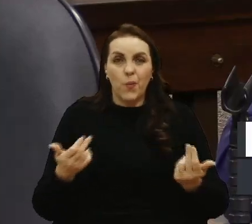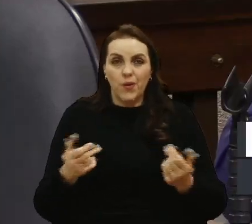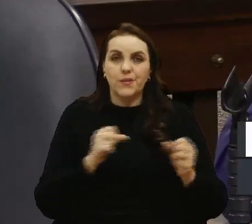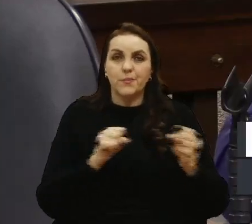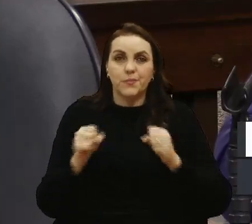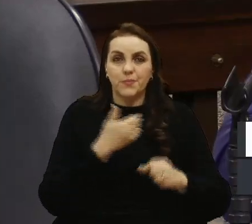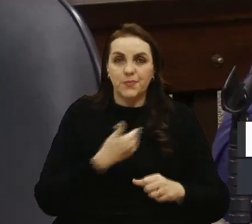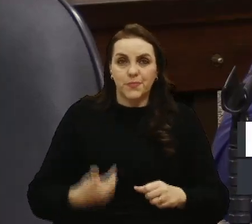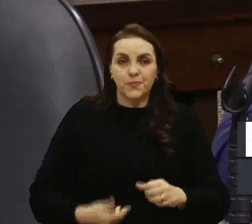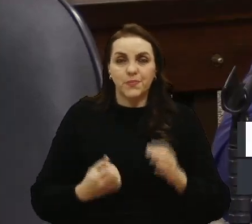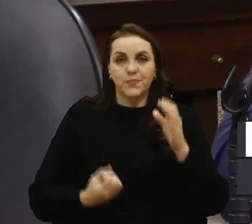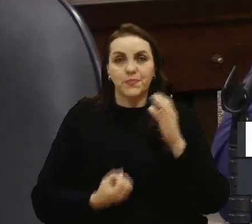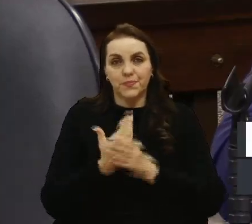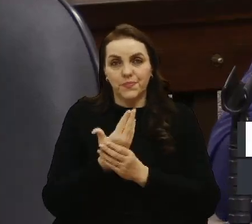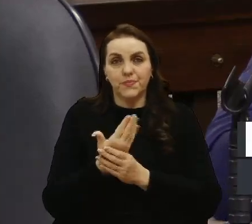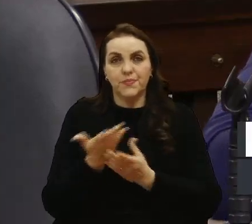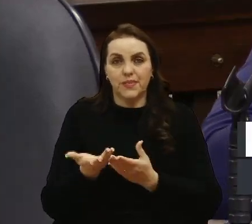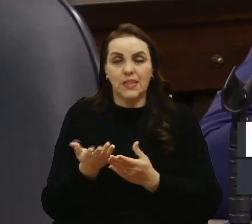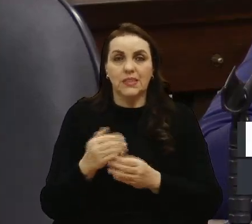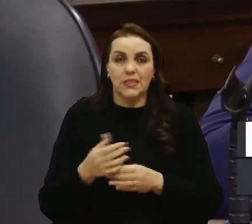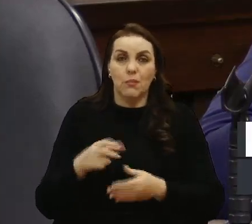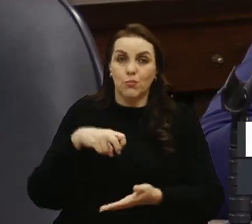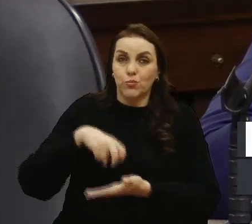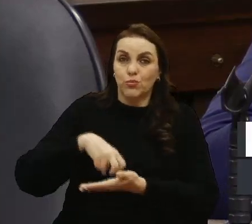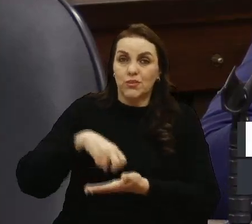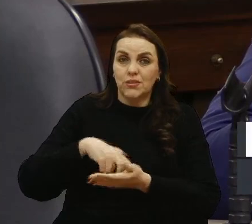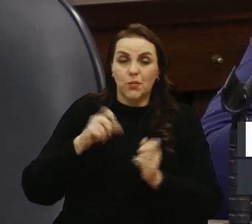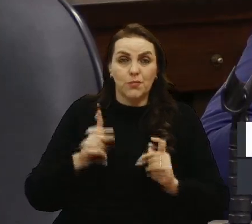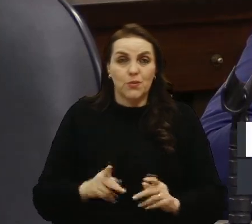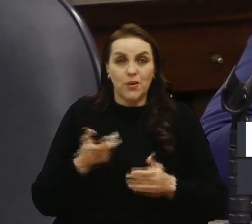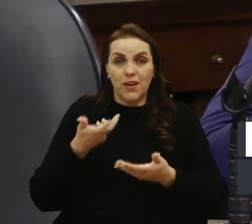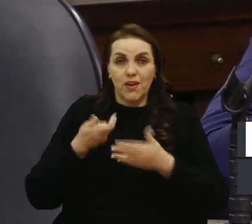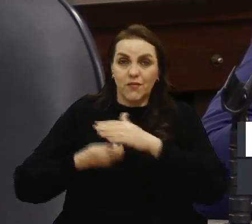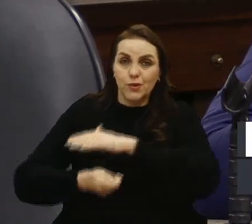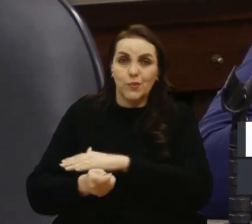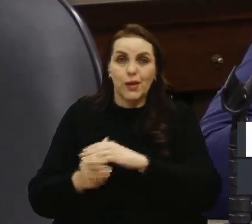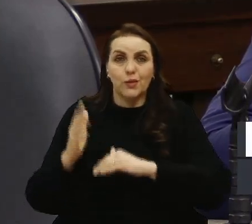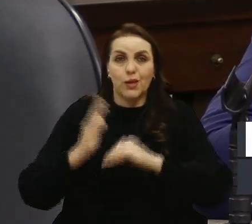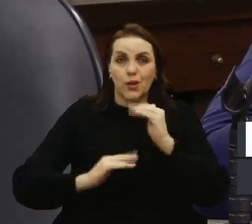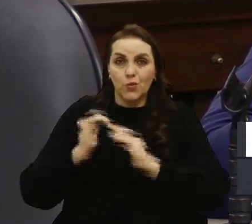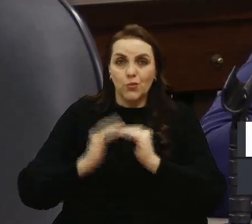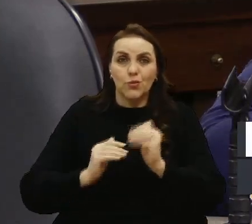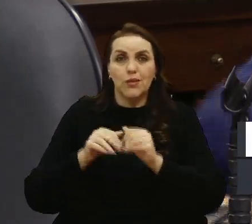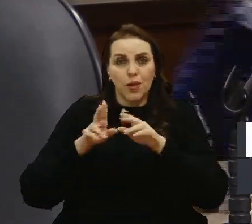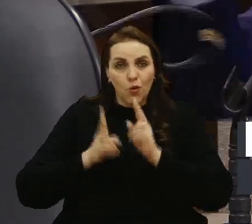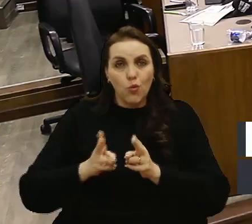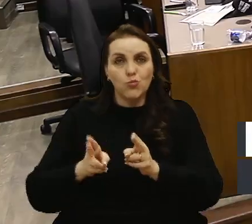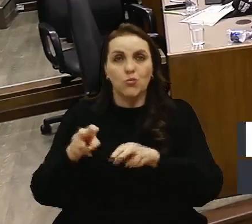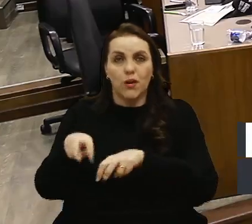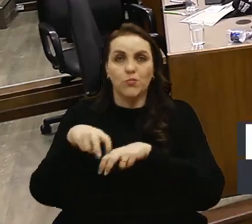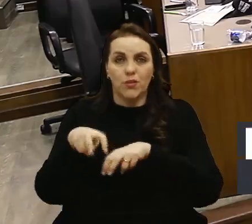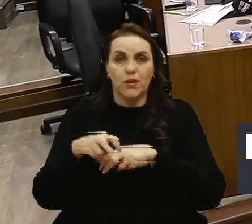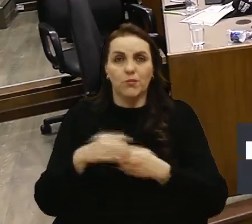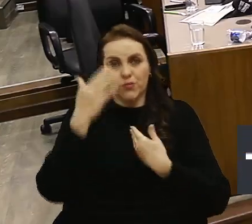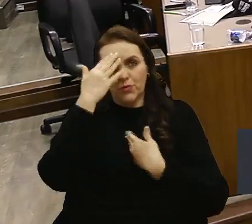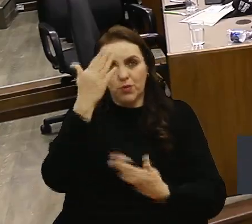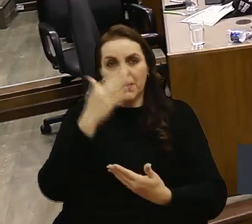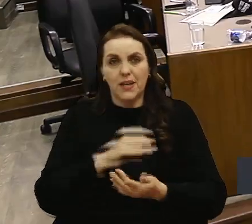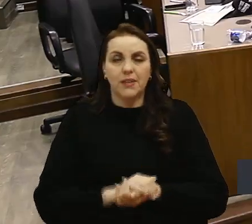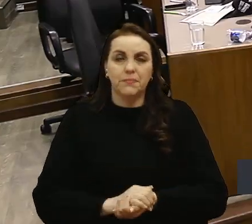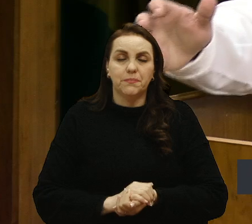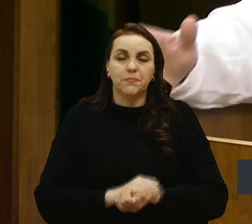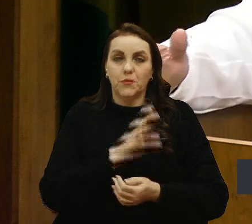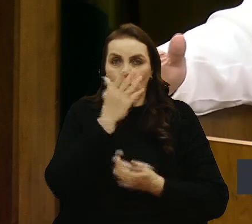público cria que acaba penalizando quem quer investir, quem quer fazer, construir, ficar no campo. Obrigado. Obrigado aos apartes